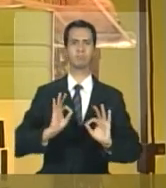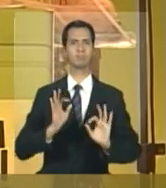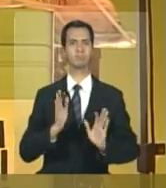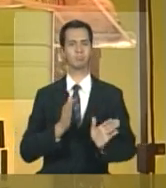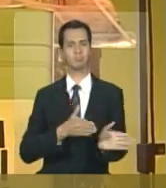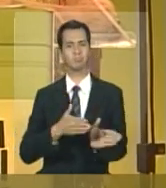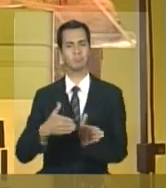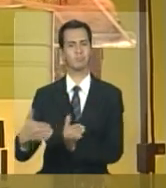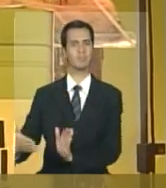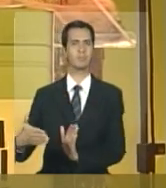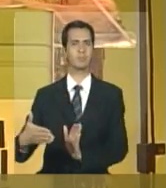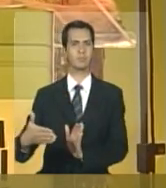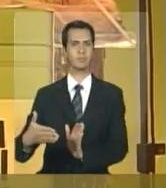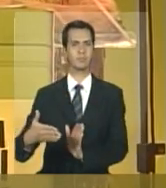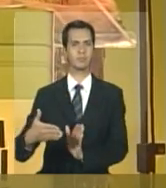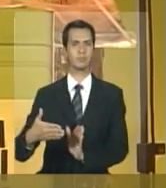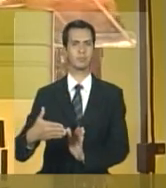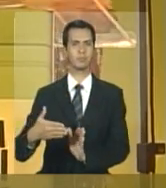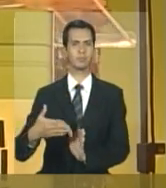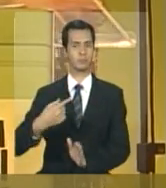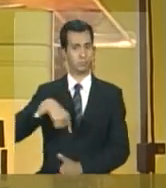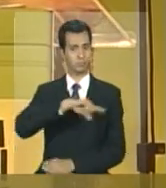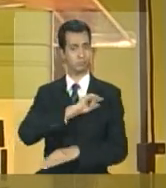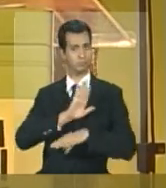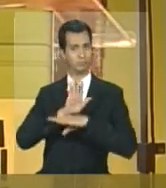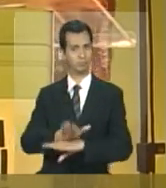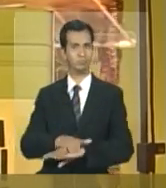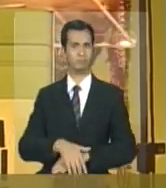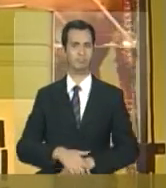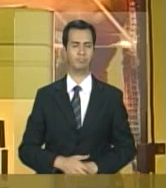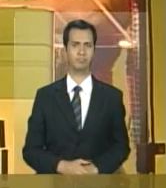um processo acumulado por todos nós.